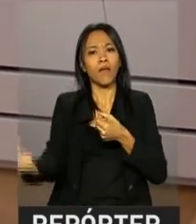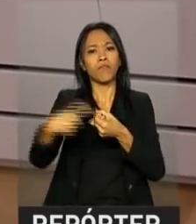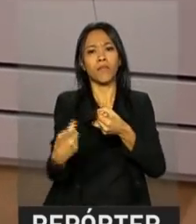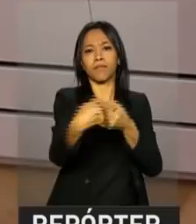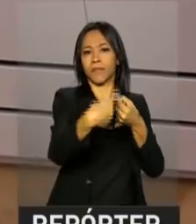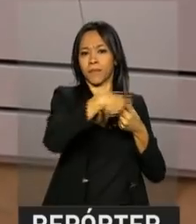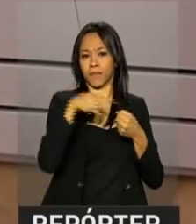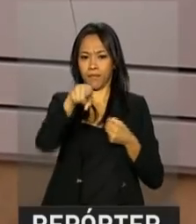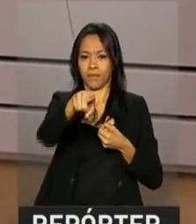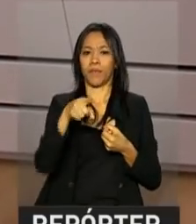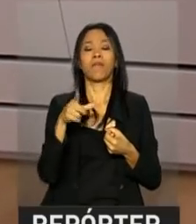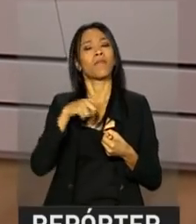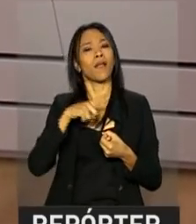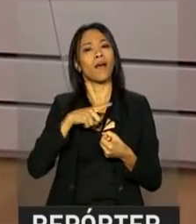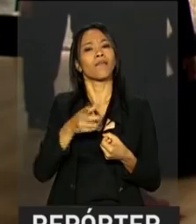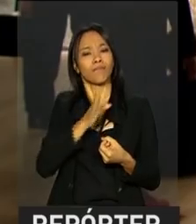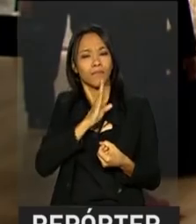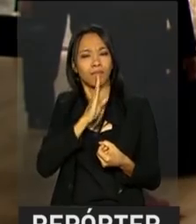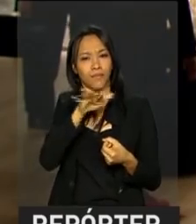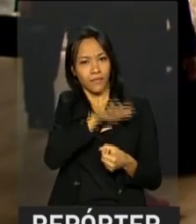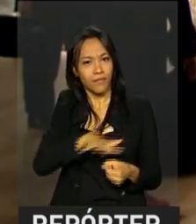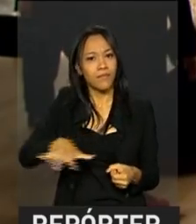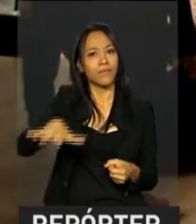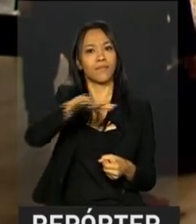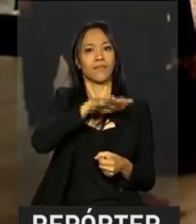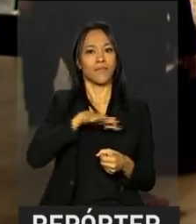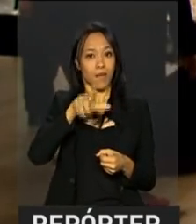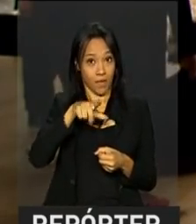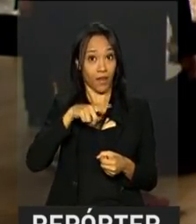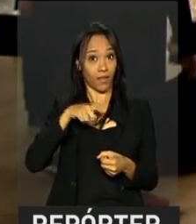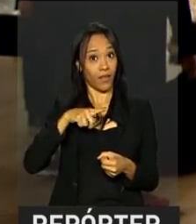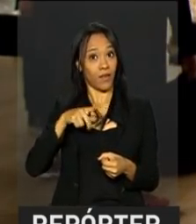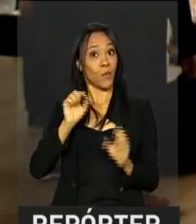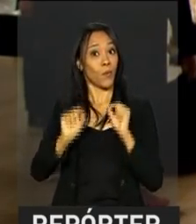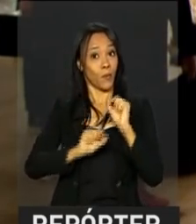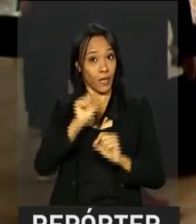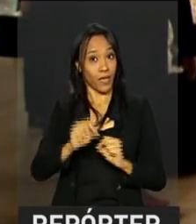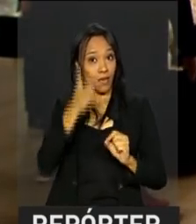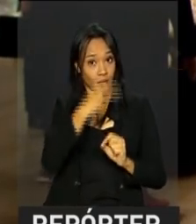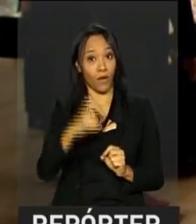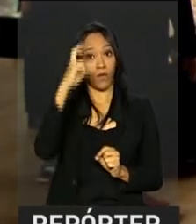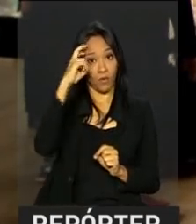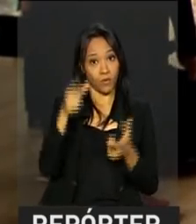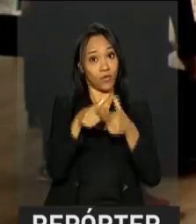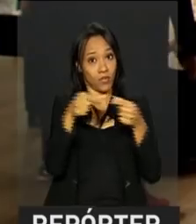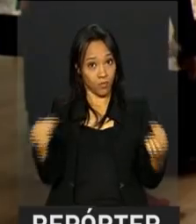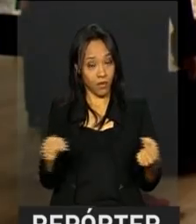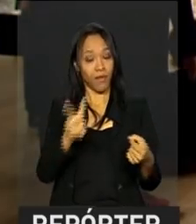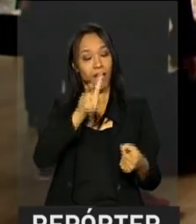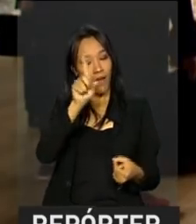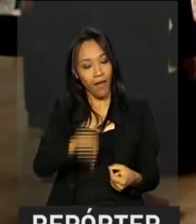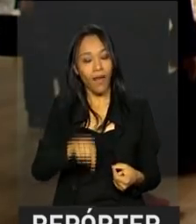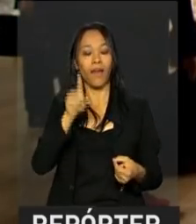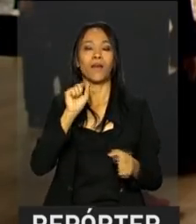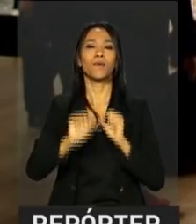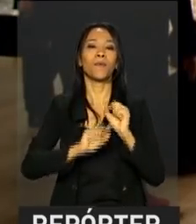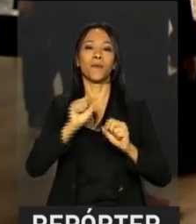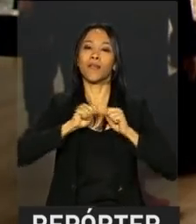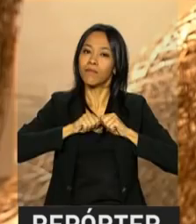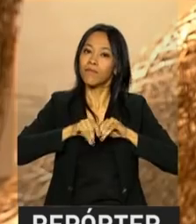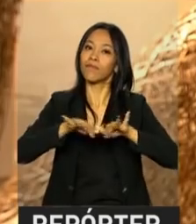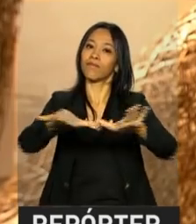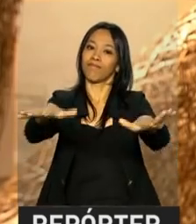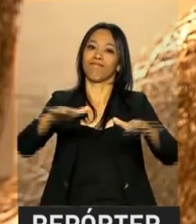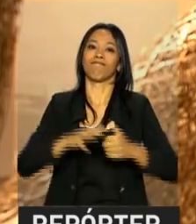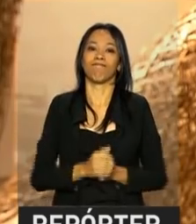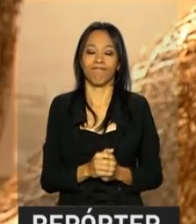se relacionar com toda a comunidade. Tudo para ter a certeza de que a cultura japonesa será extensivamente